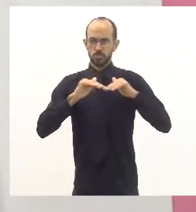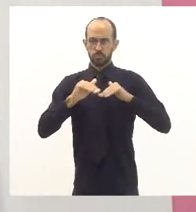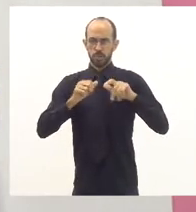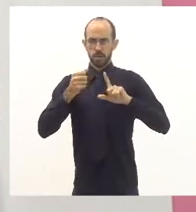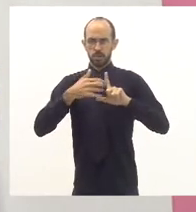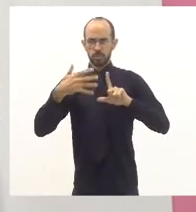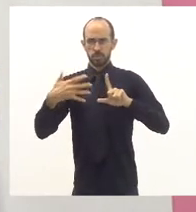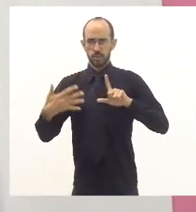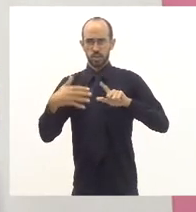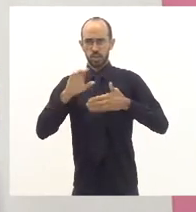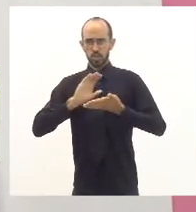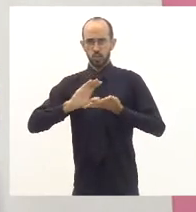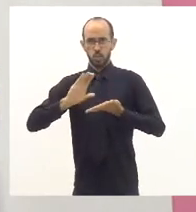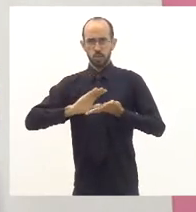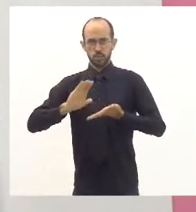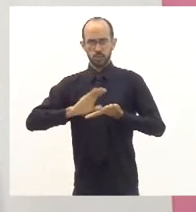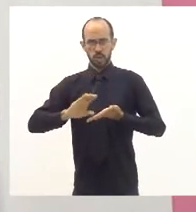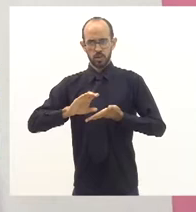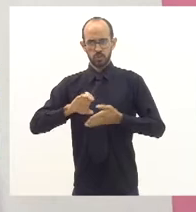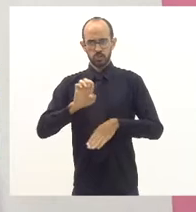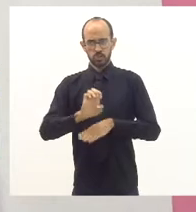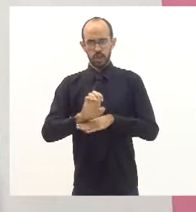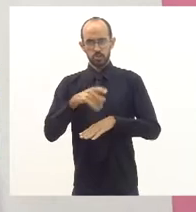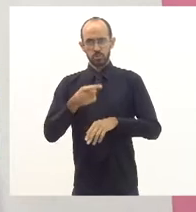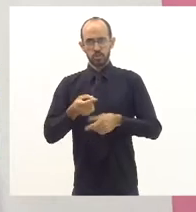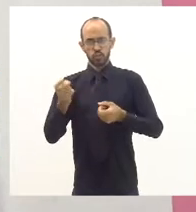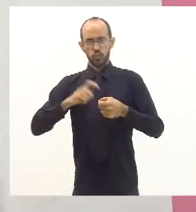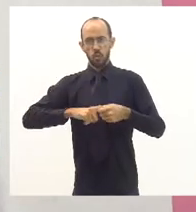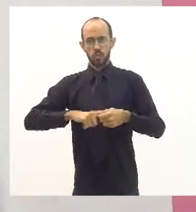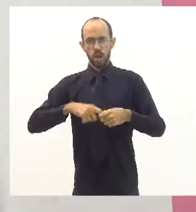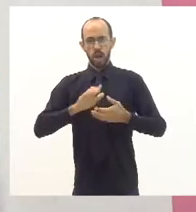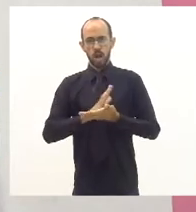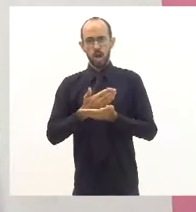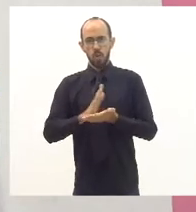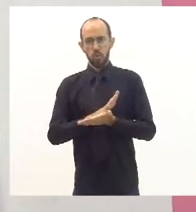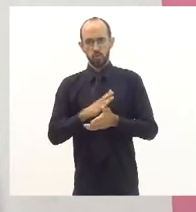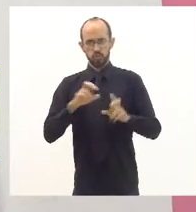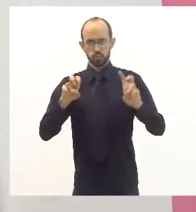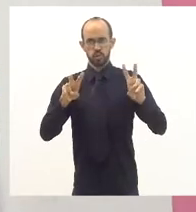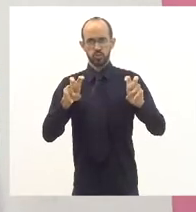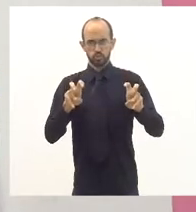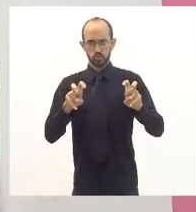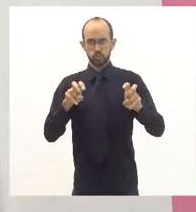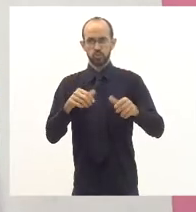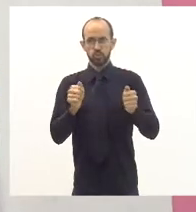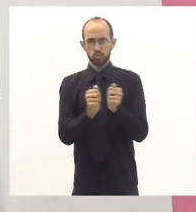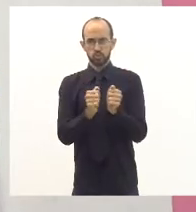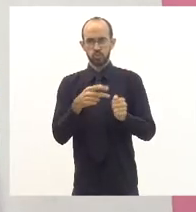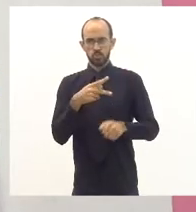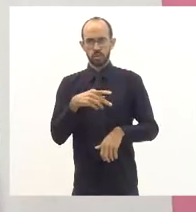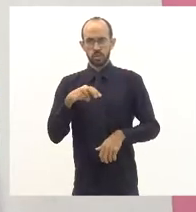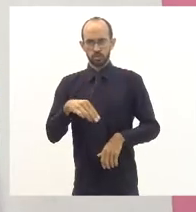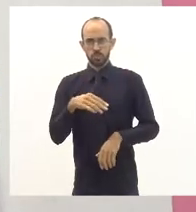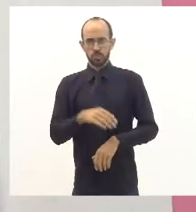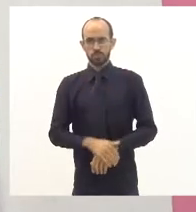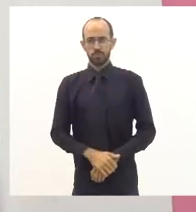Estadual, para a gente retomar algumas pautas com o senhor, com a Polícia Militar. Esse é o pedido.